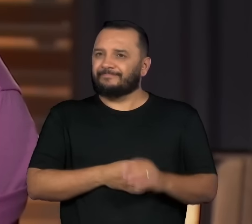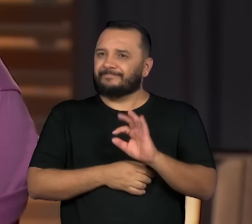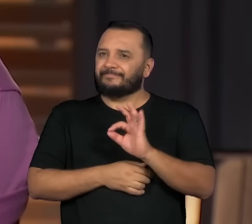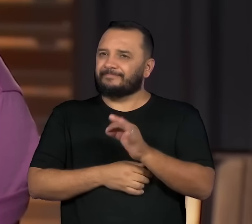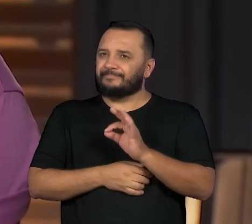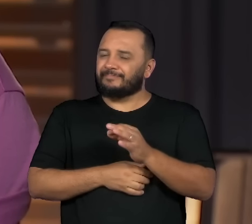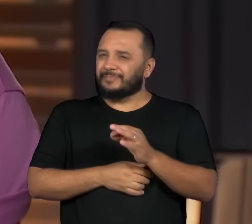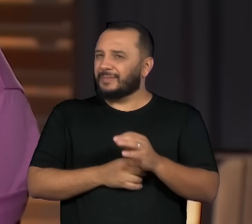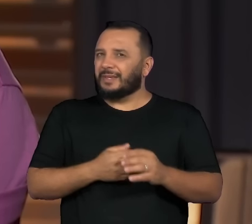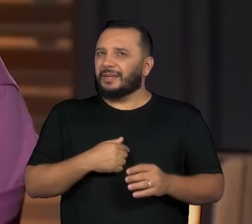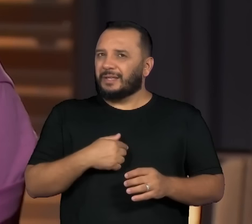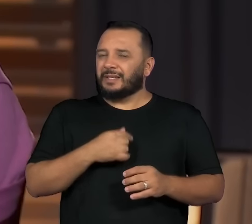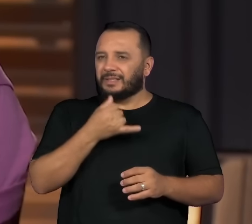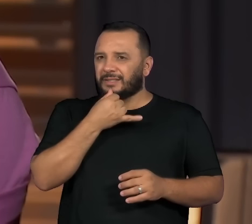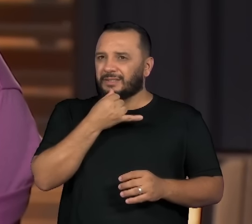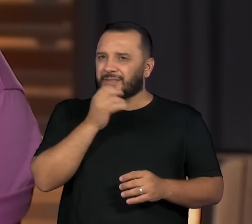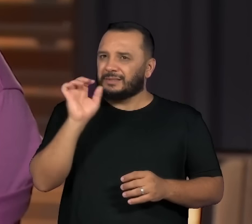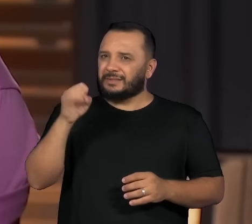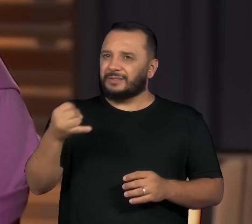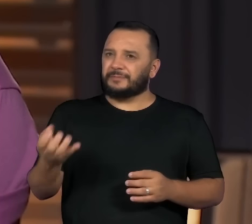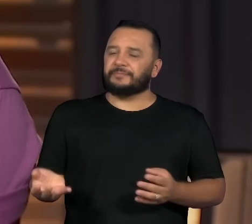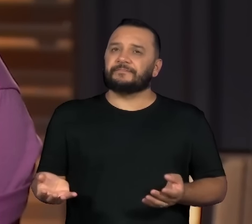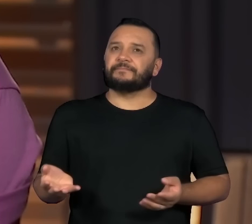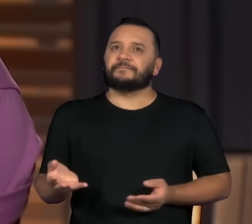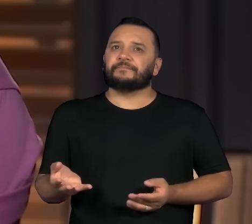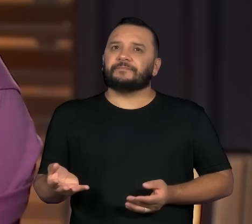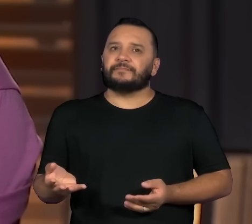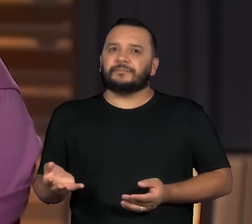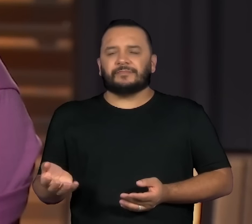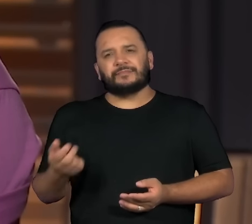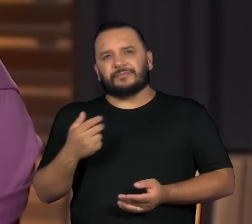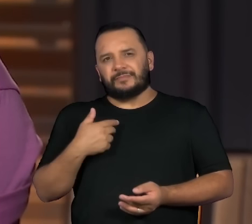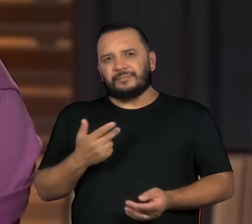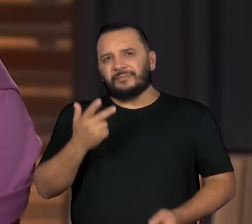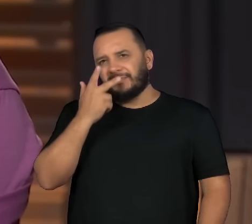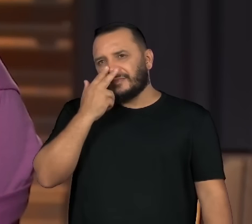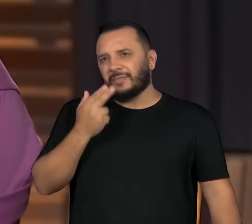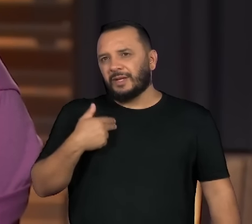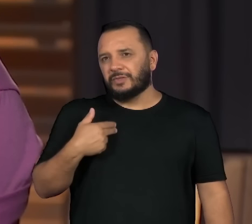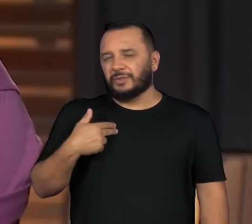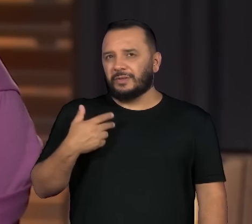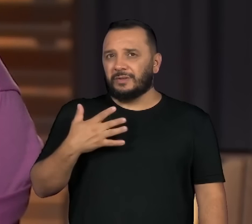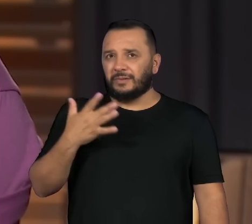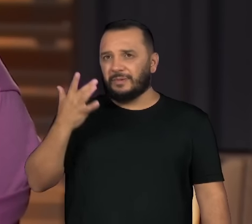É horrível. É horrível. E eu acho que, assim, uma pessoa